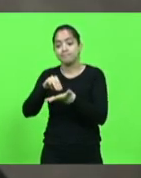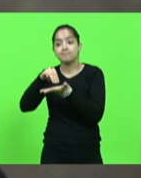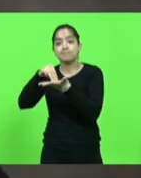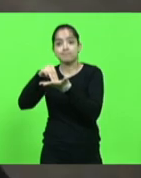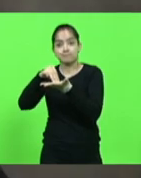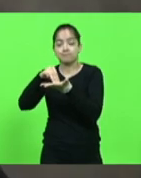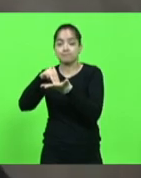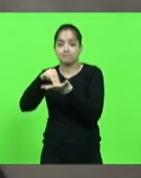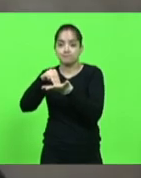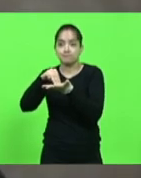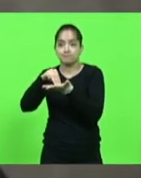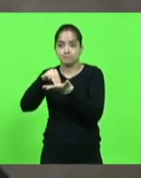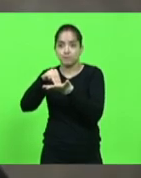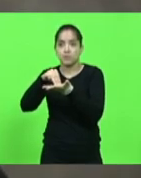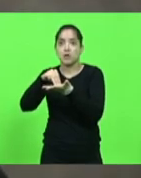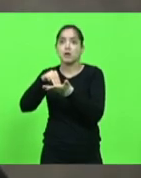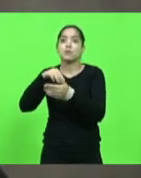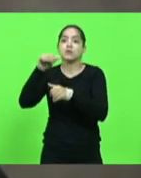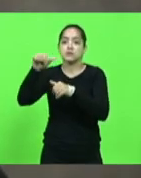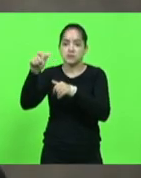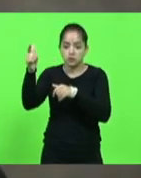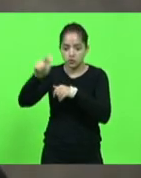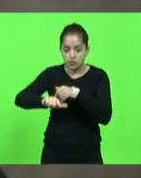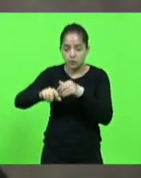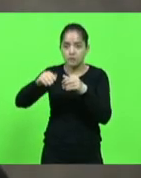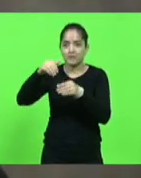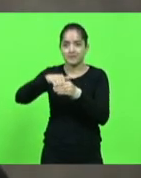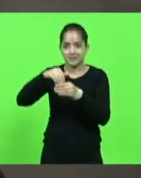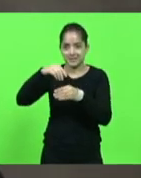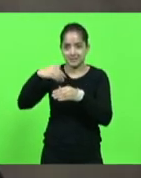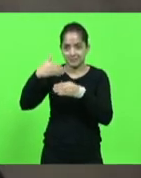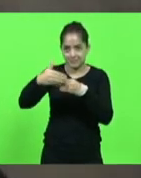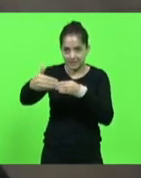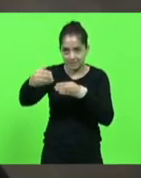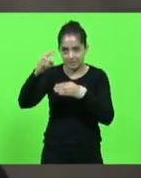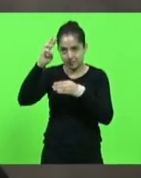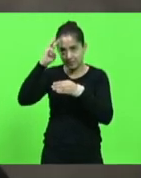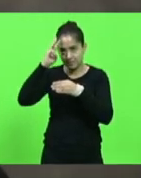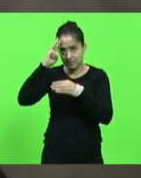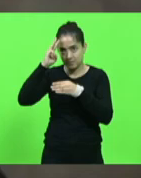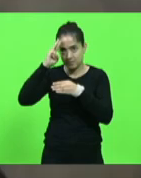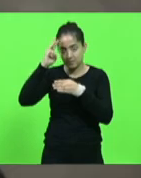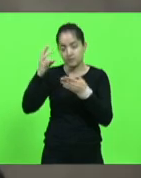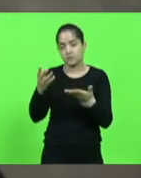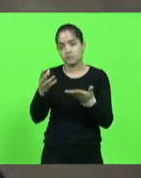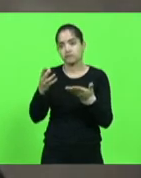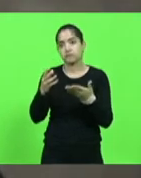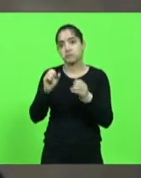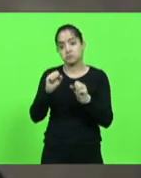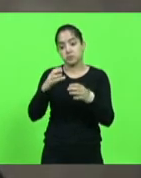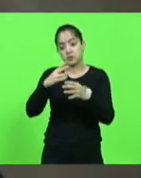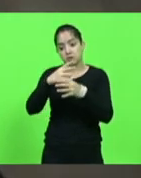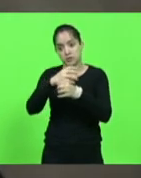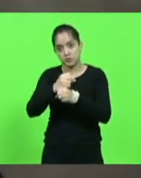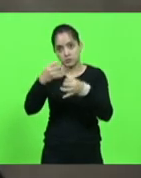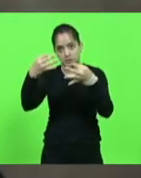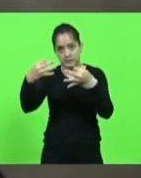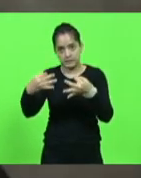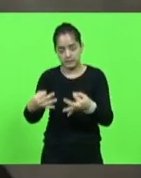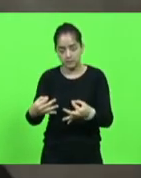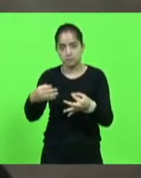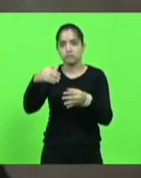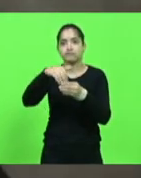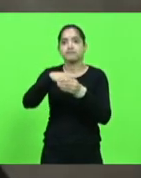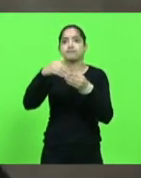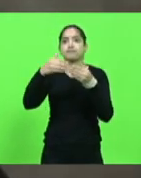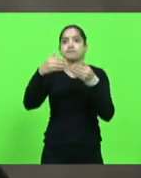ser revotada na próxima terça-feira, esperamos com quórum qualificado, com votação no